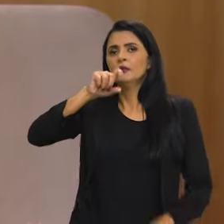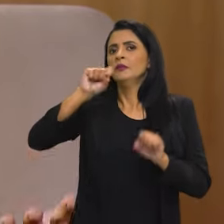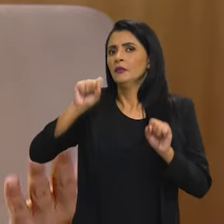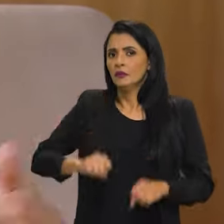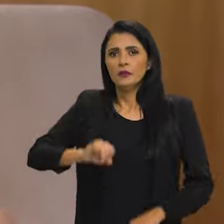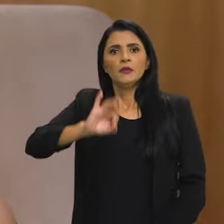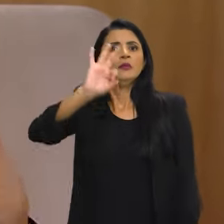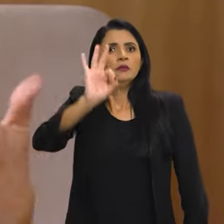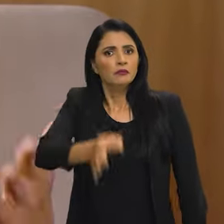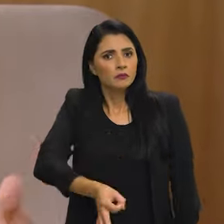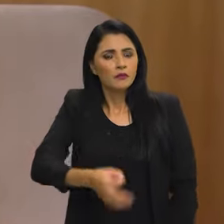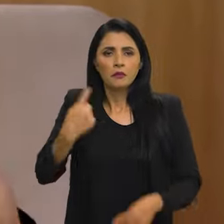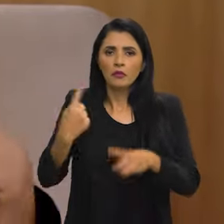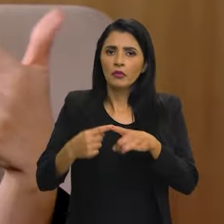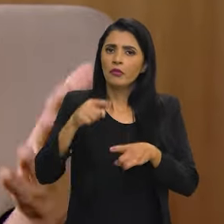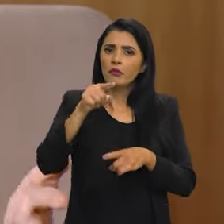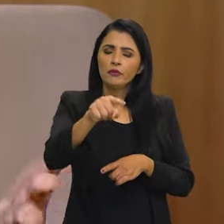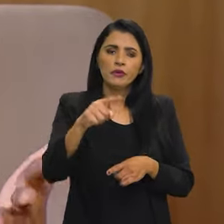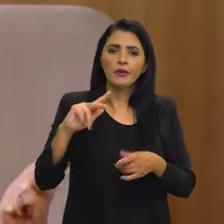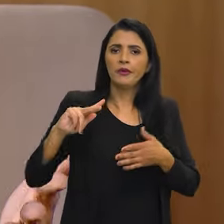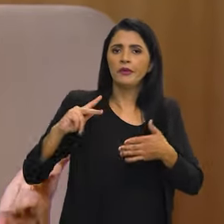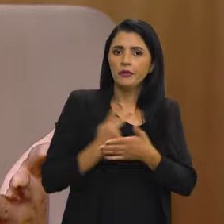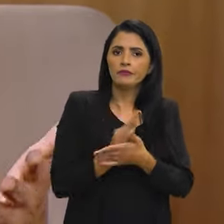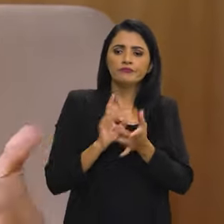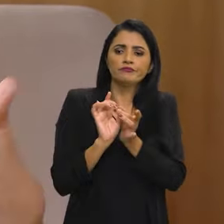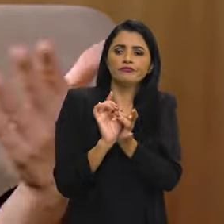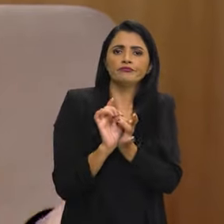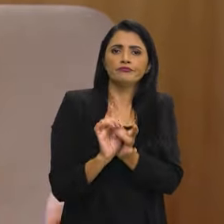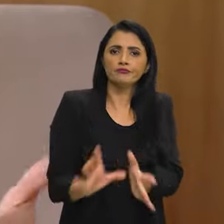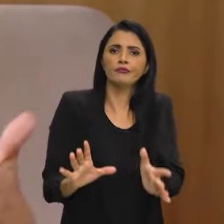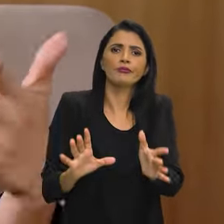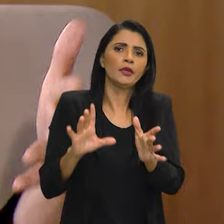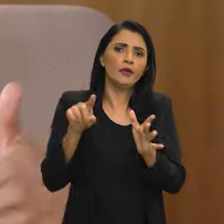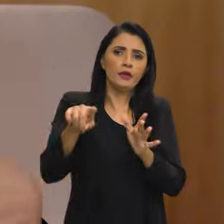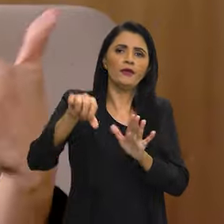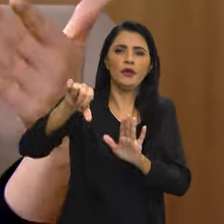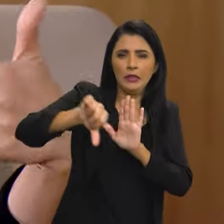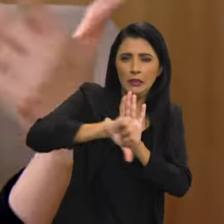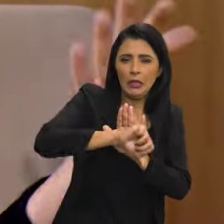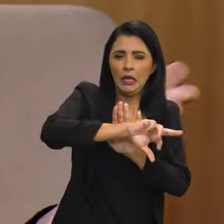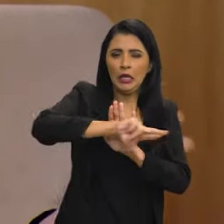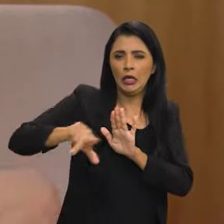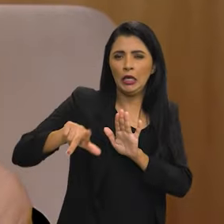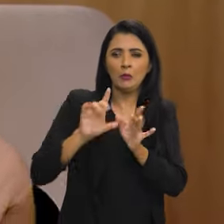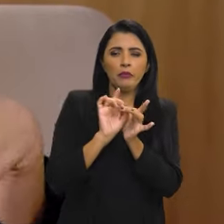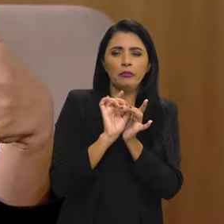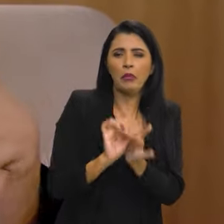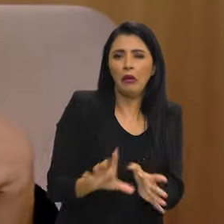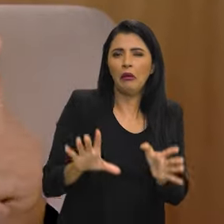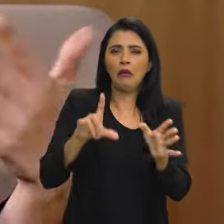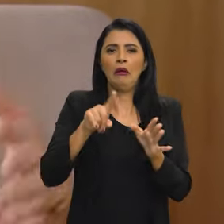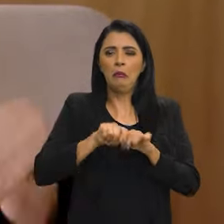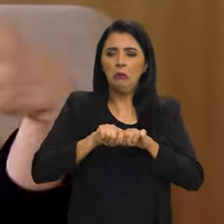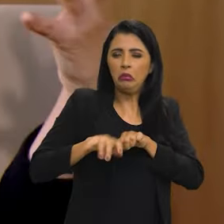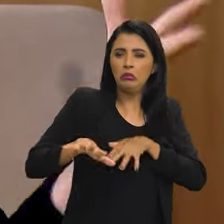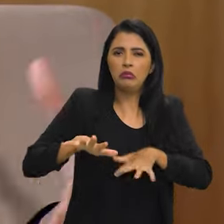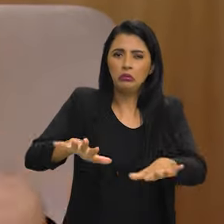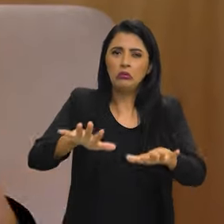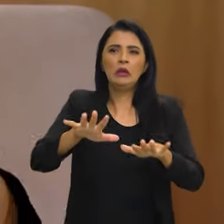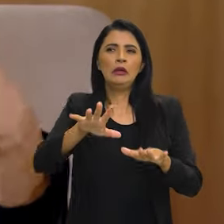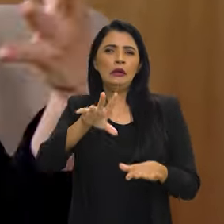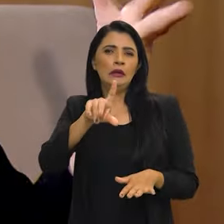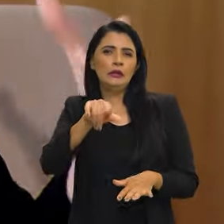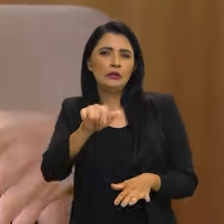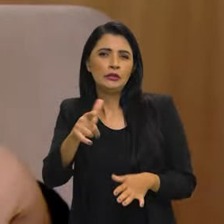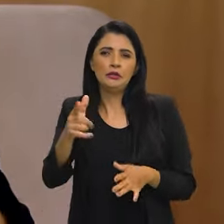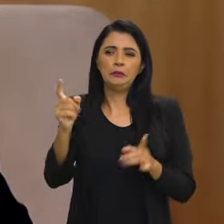sistêmicos, porque, obviamente, você acaba permitindo que esse tipo de cometimento de crimes ou então dessa proliferação